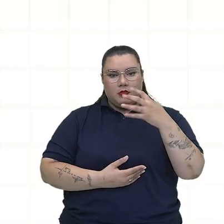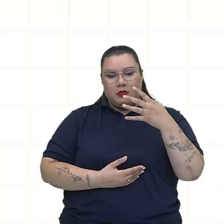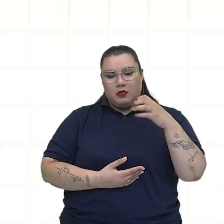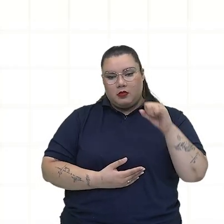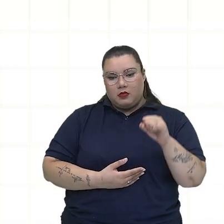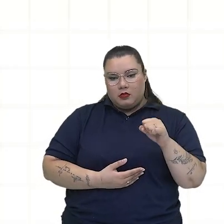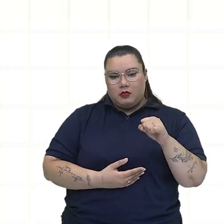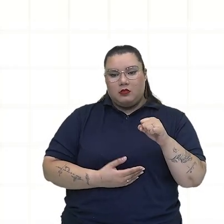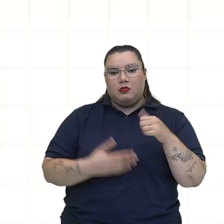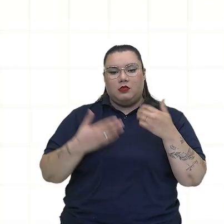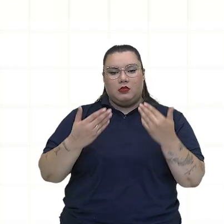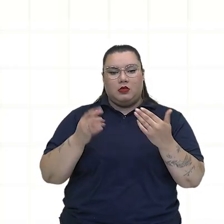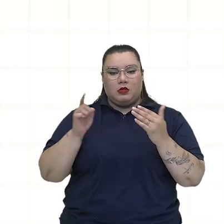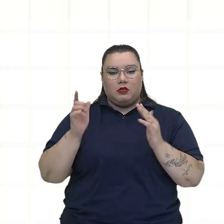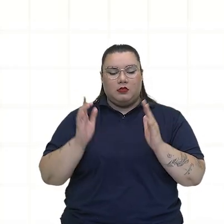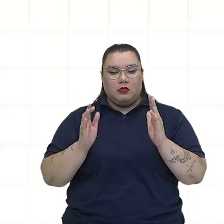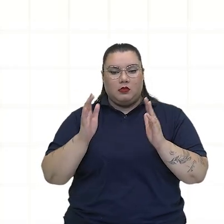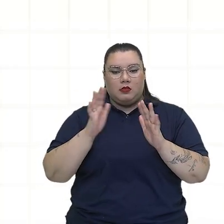1948. E a partir de